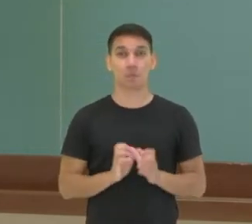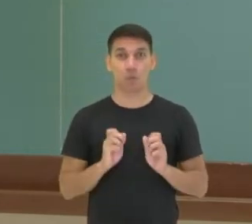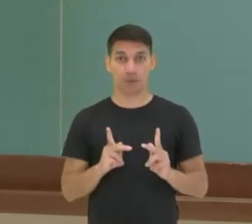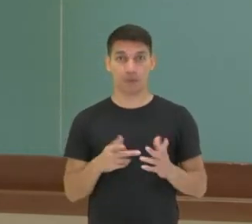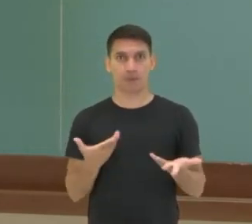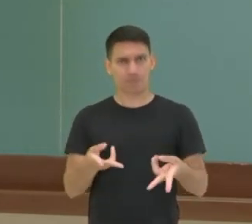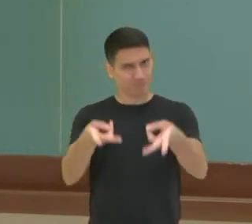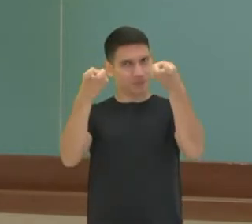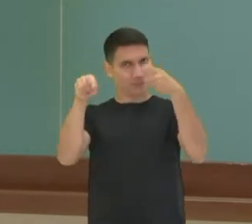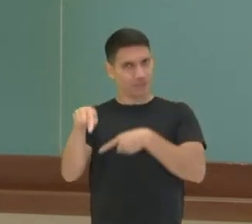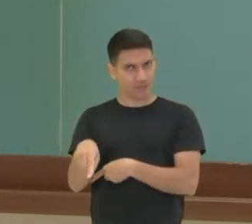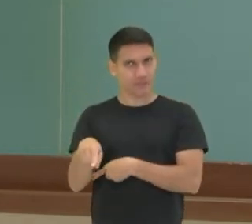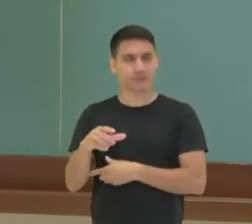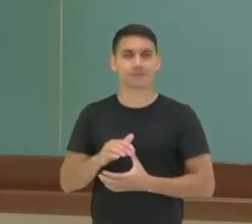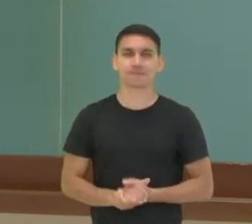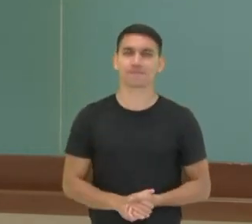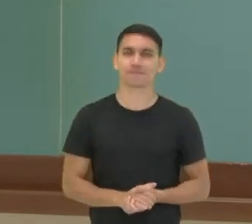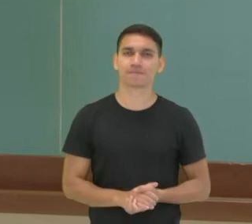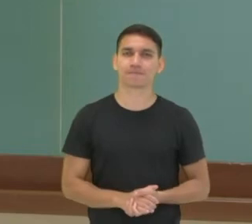Beleza? Perceberam?